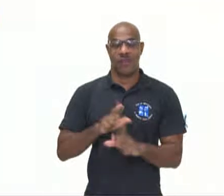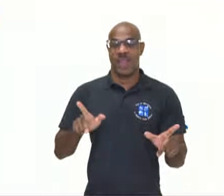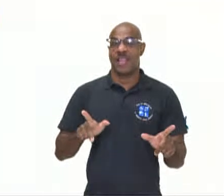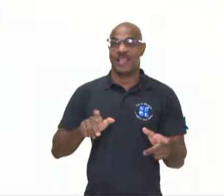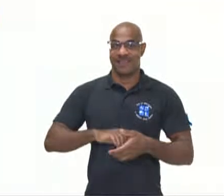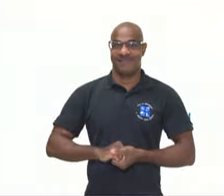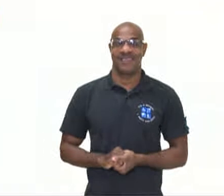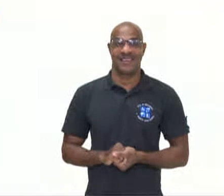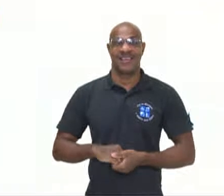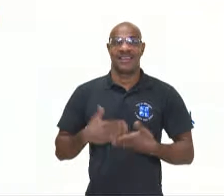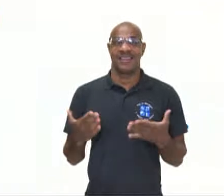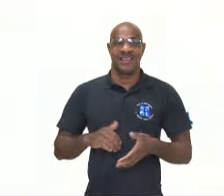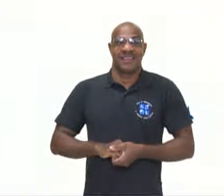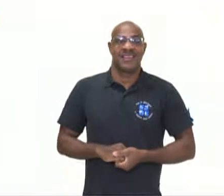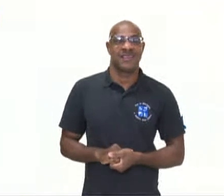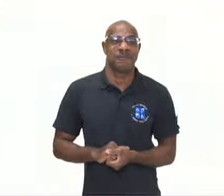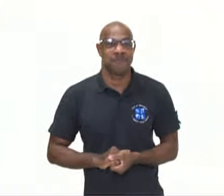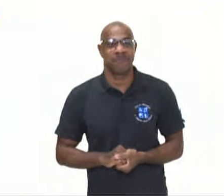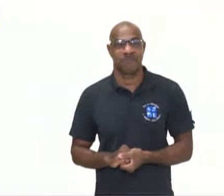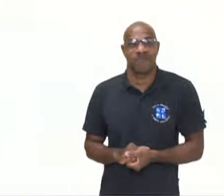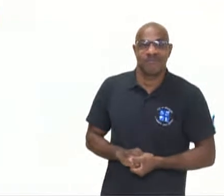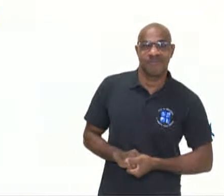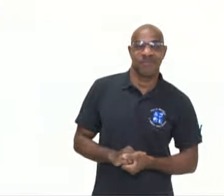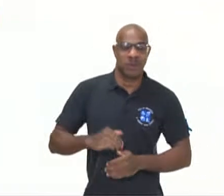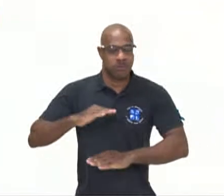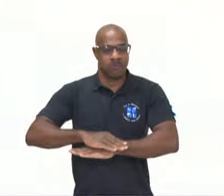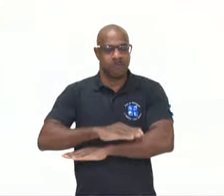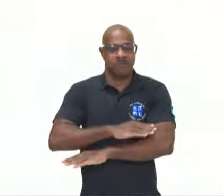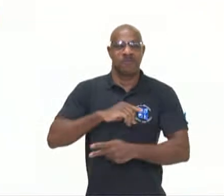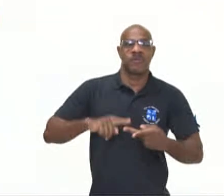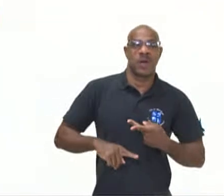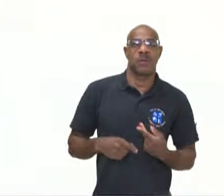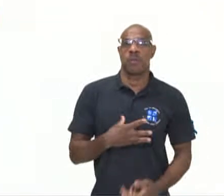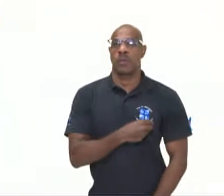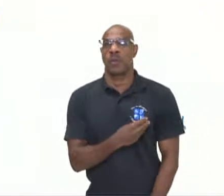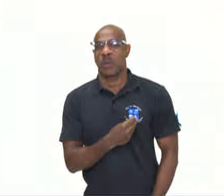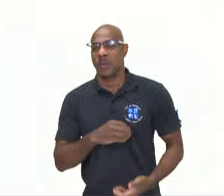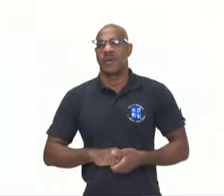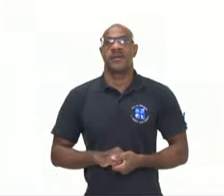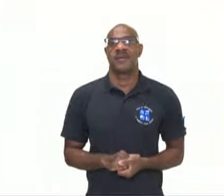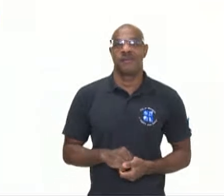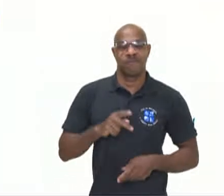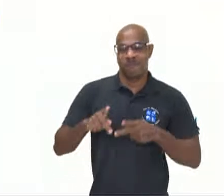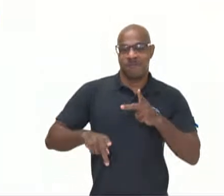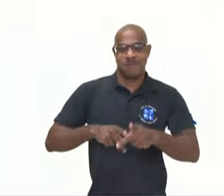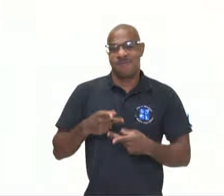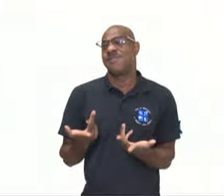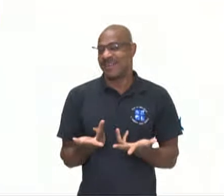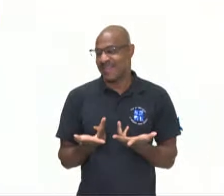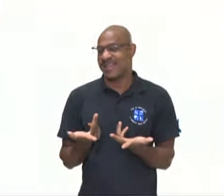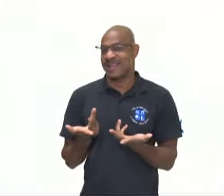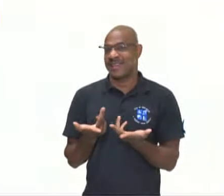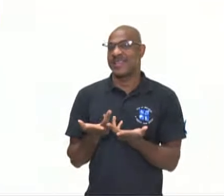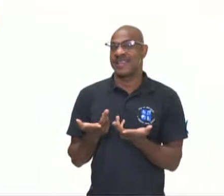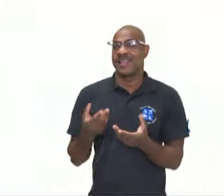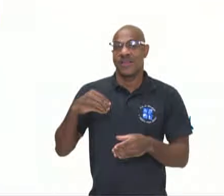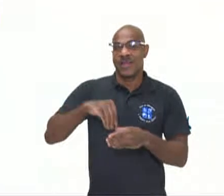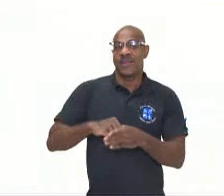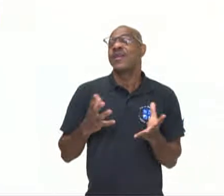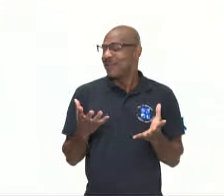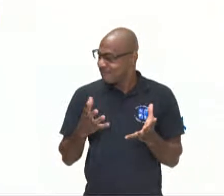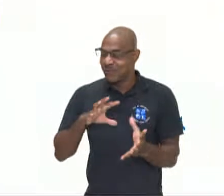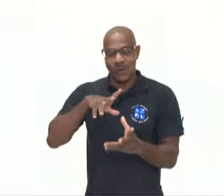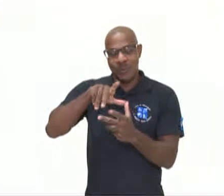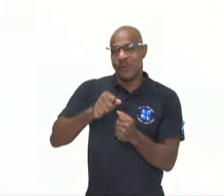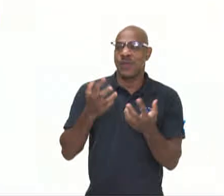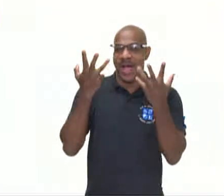bom? Répteis e mamíferos são os mais populares dentro do mundo dos animais exóticos e eles